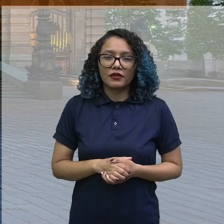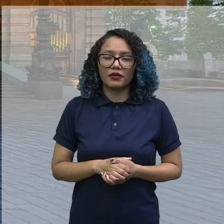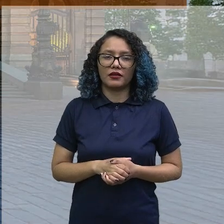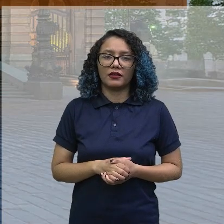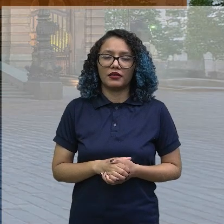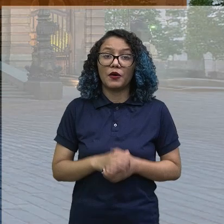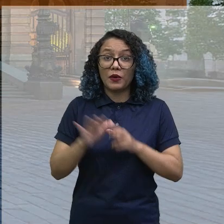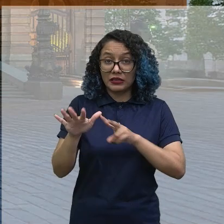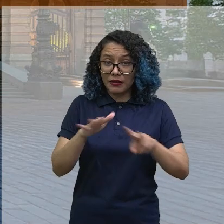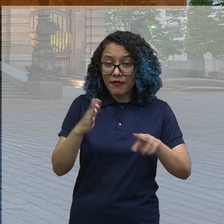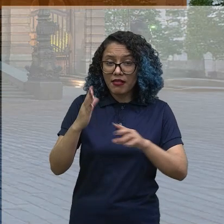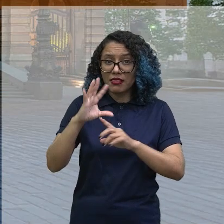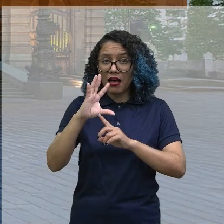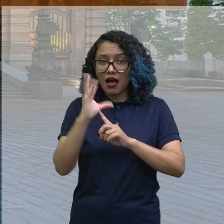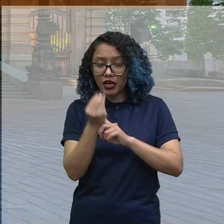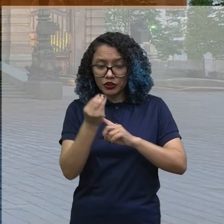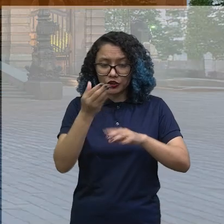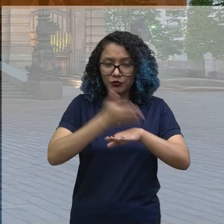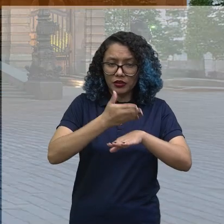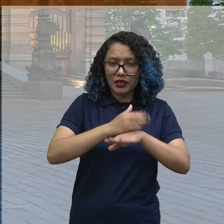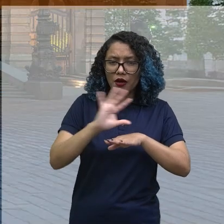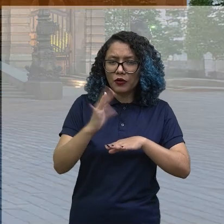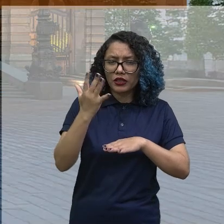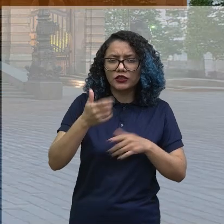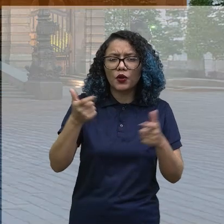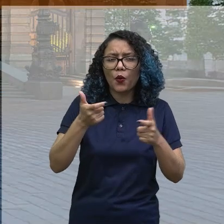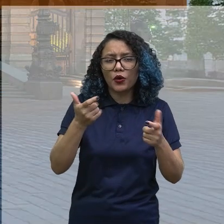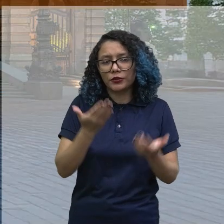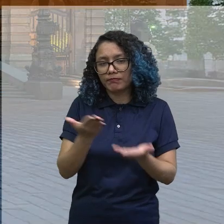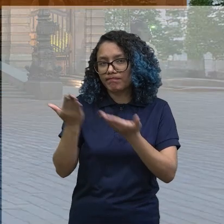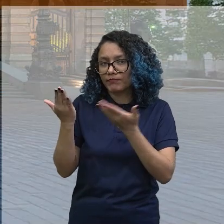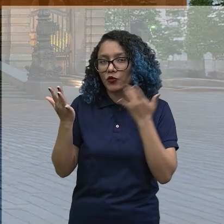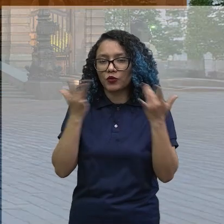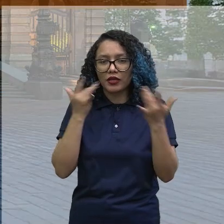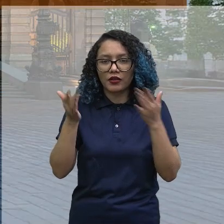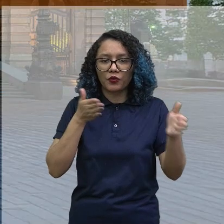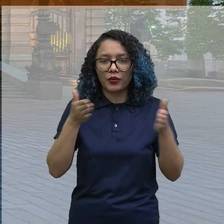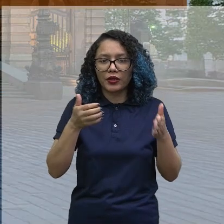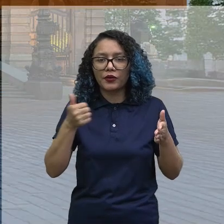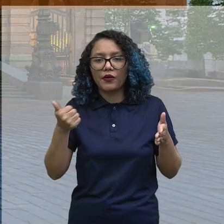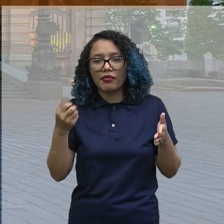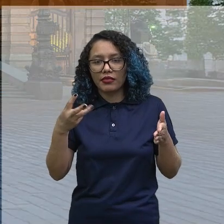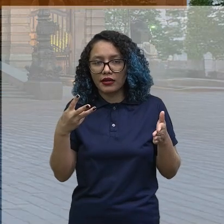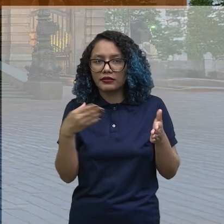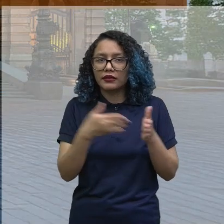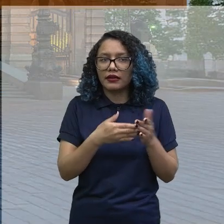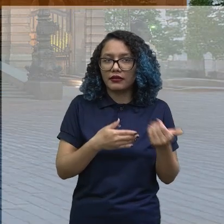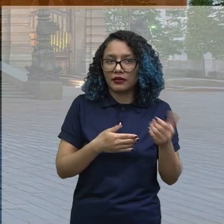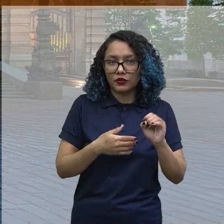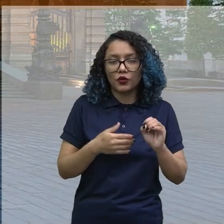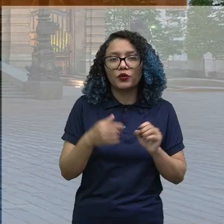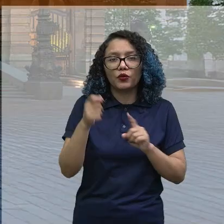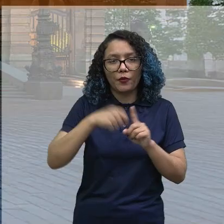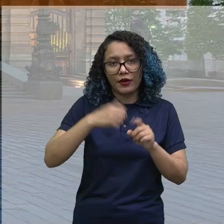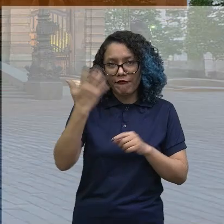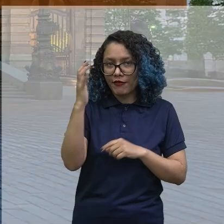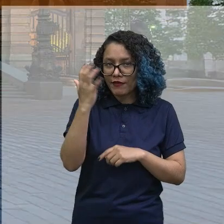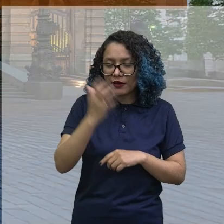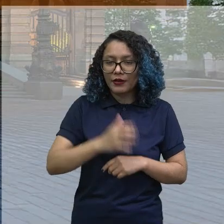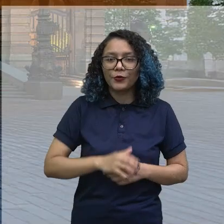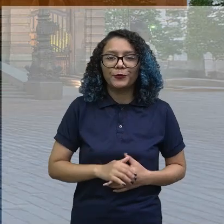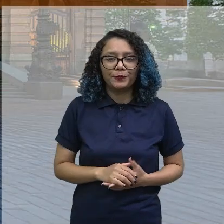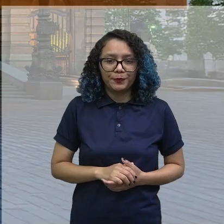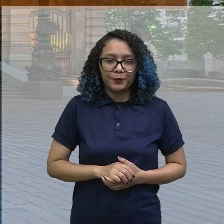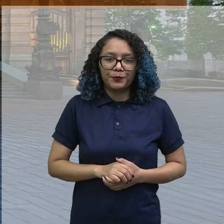ela aconteceu no Teatro Municipal, né, de São Paulo, entre 13 e 18 de fevereiro, e